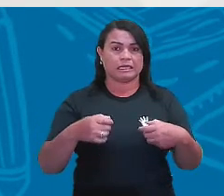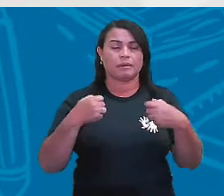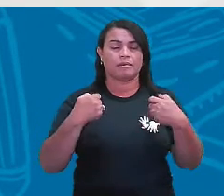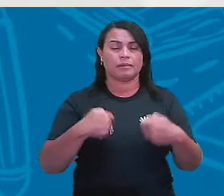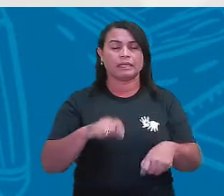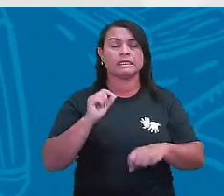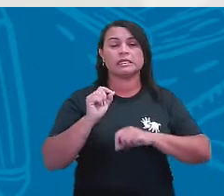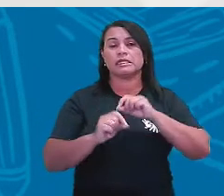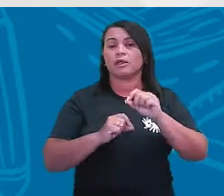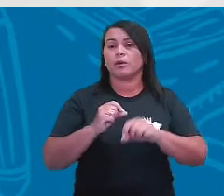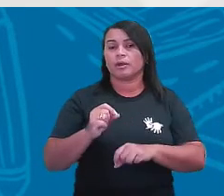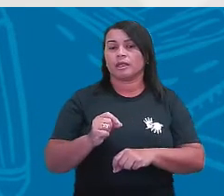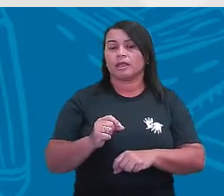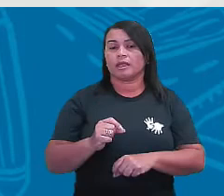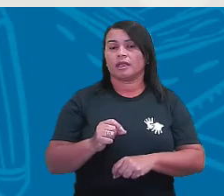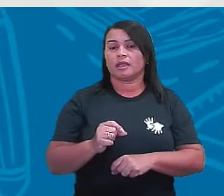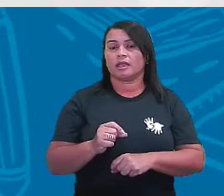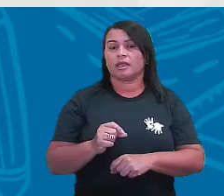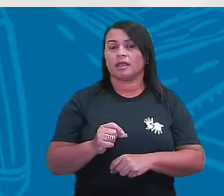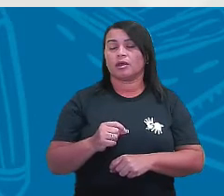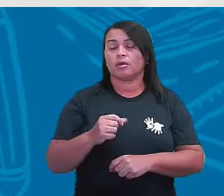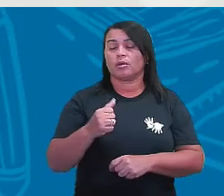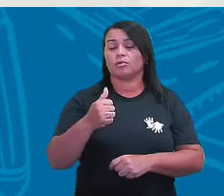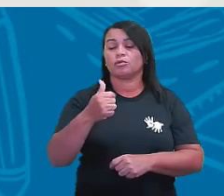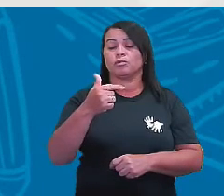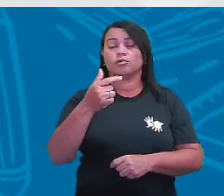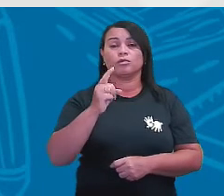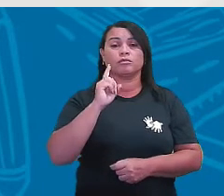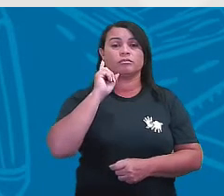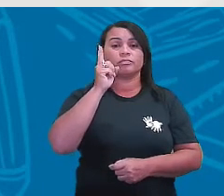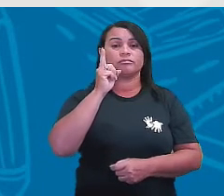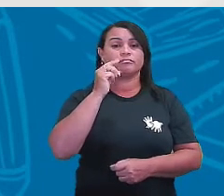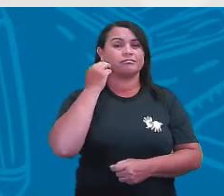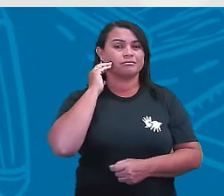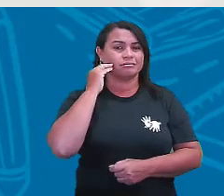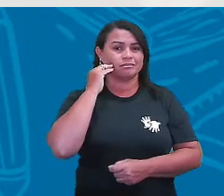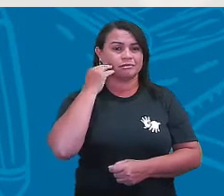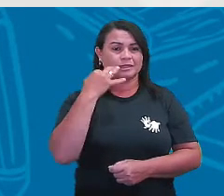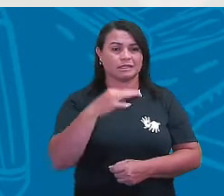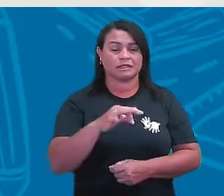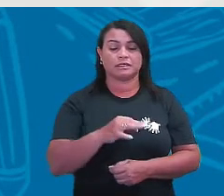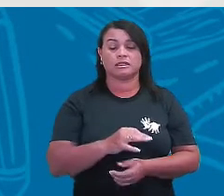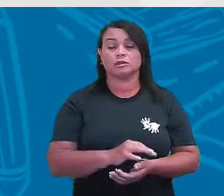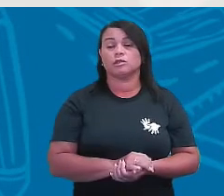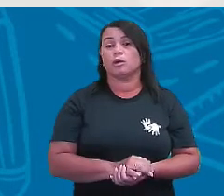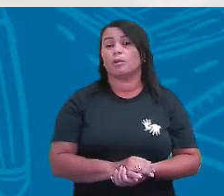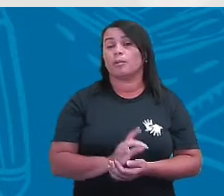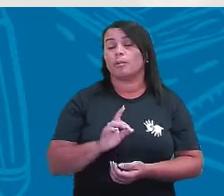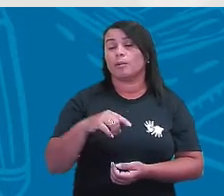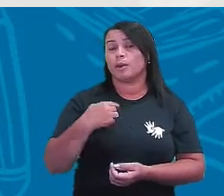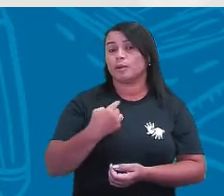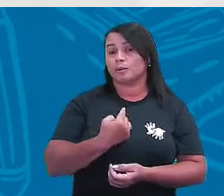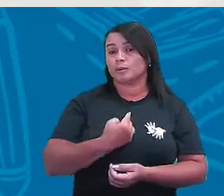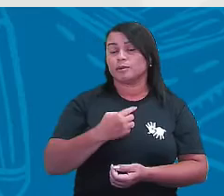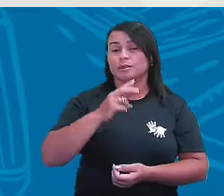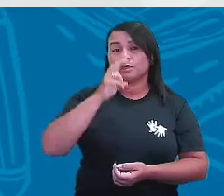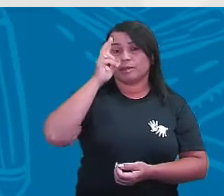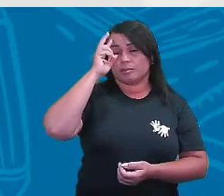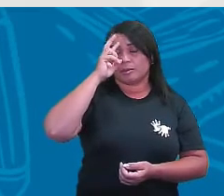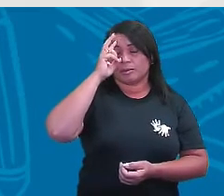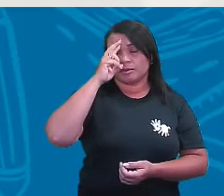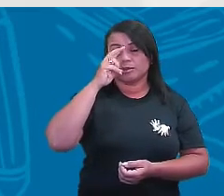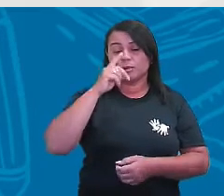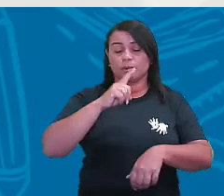relógio de ponteiro, tem que bater lá no 12, tá certo? Ó, para a gente lembrar que um relógio